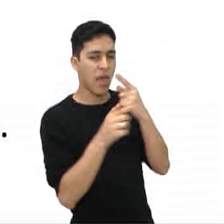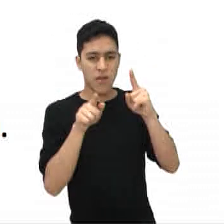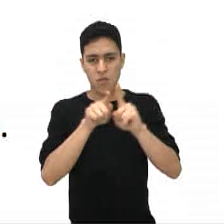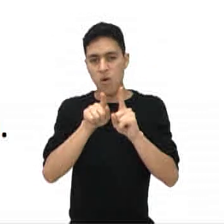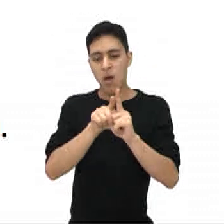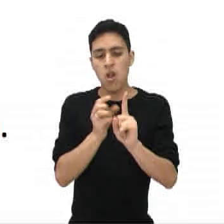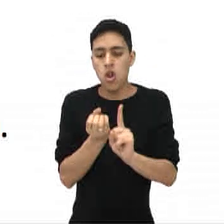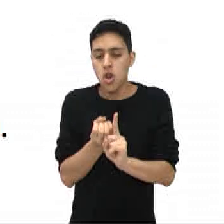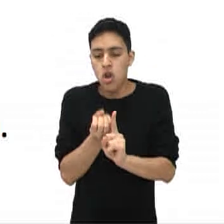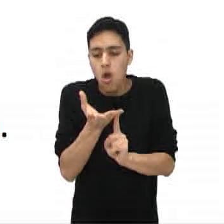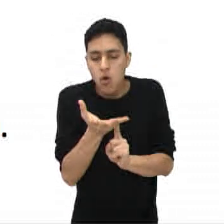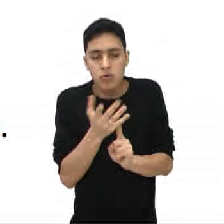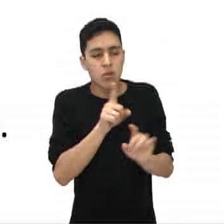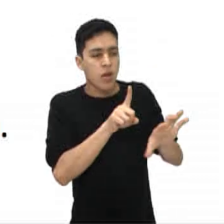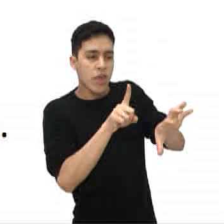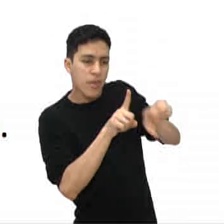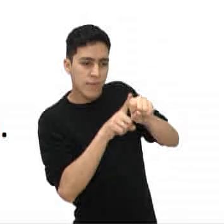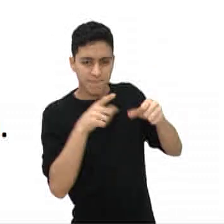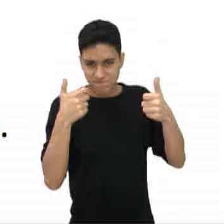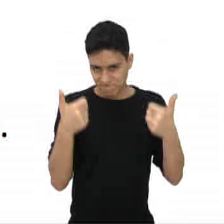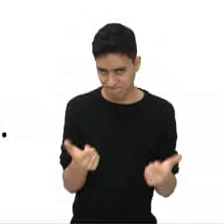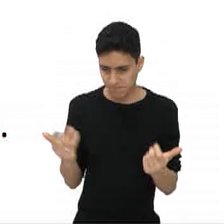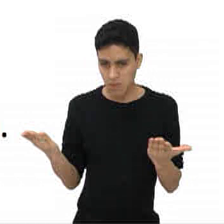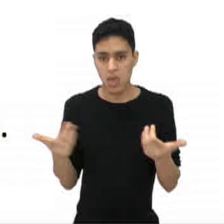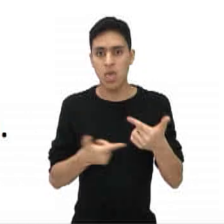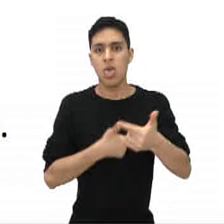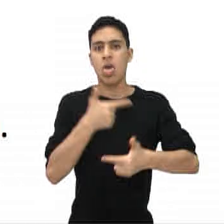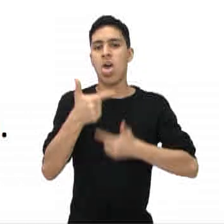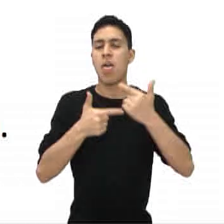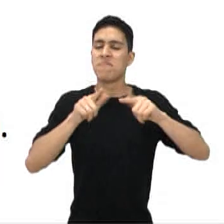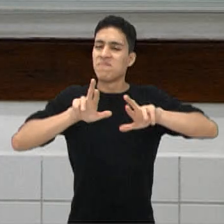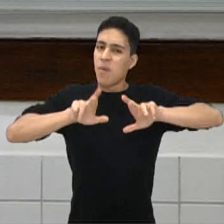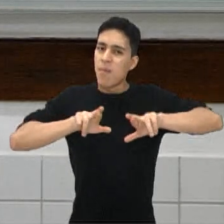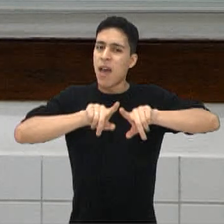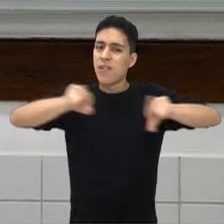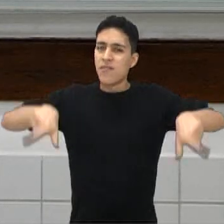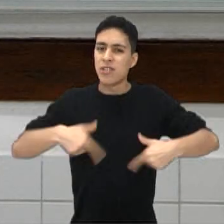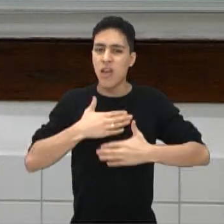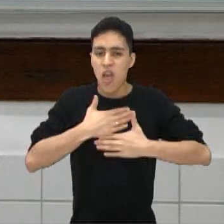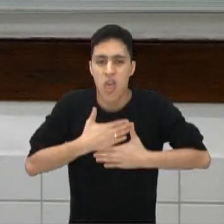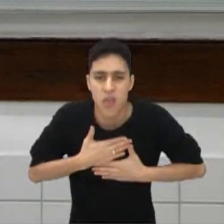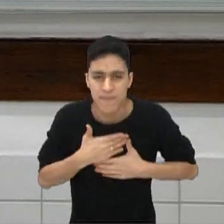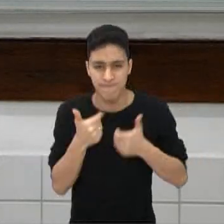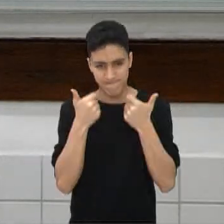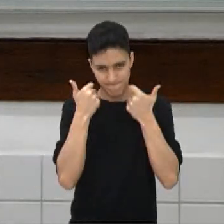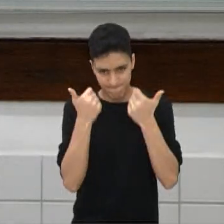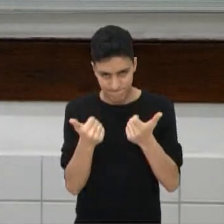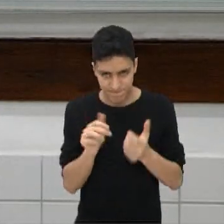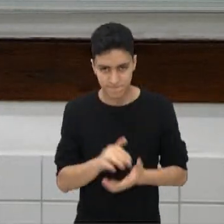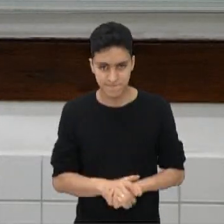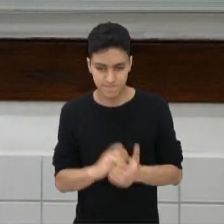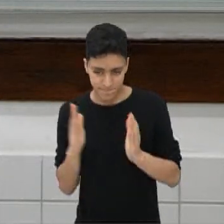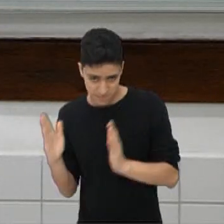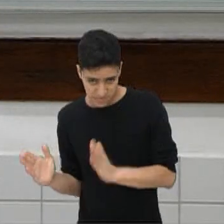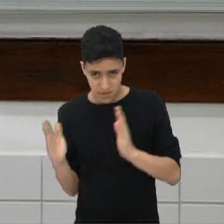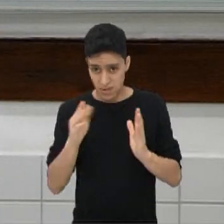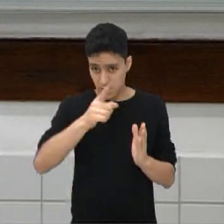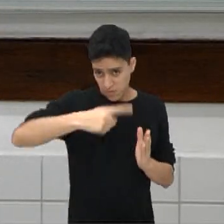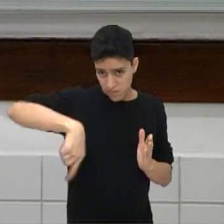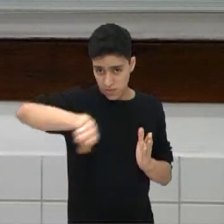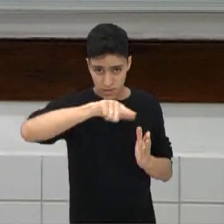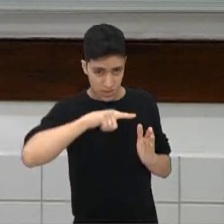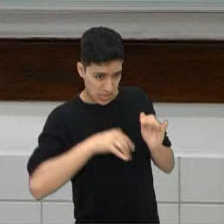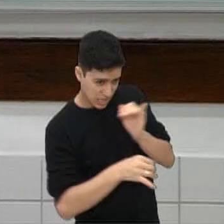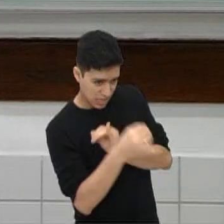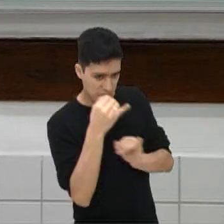nós tivemos um trabalho bem grande hoje, mas espero que você tenha gostado, tá bom? Se você tem acesso ao